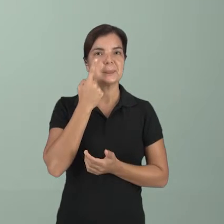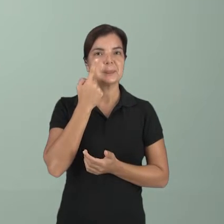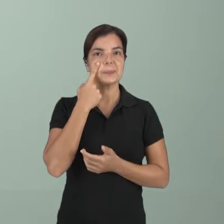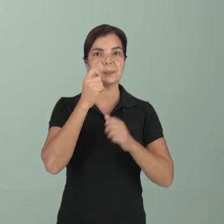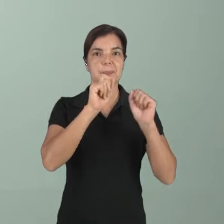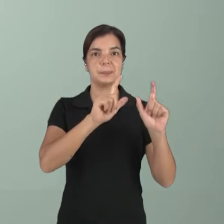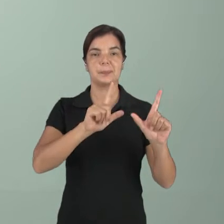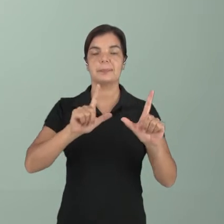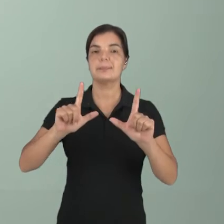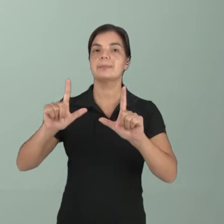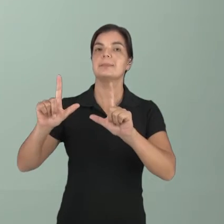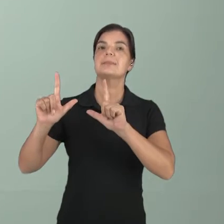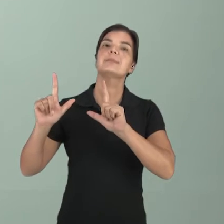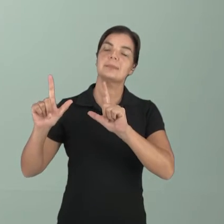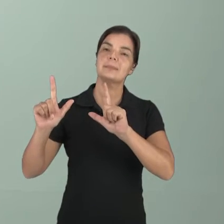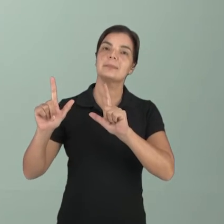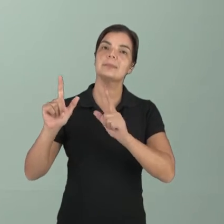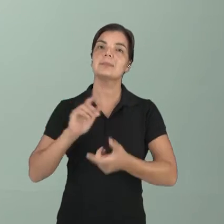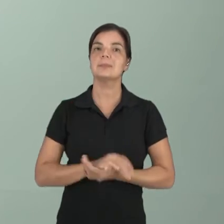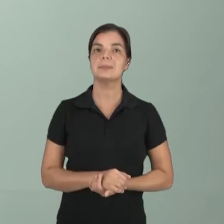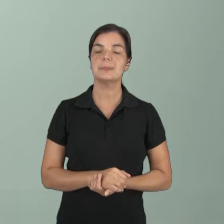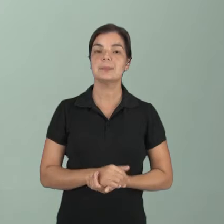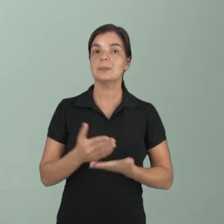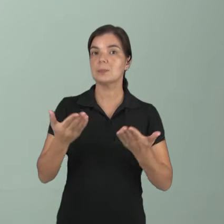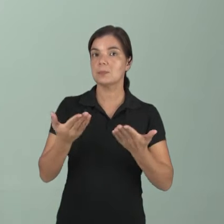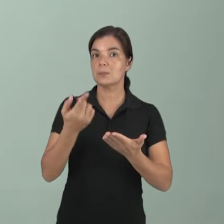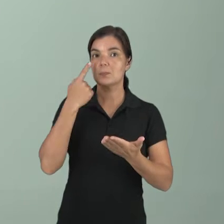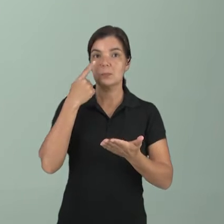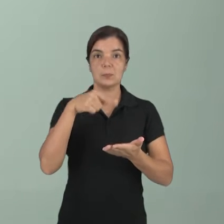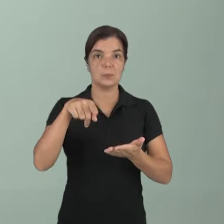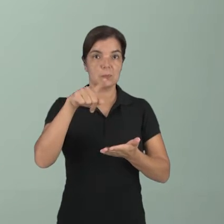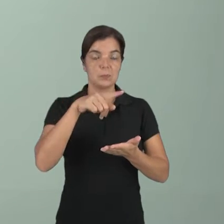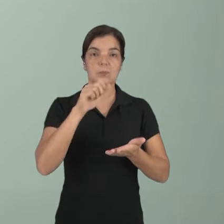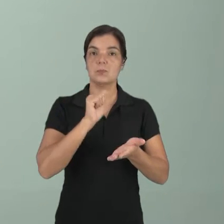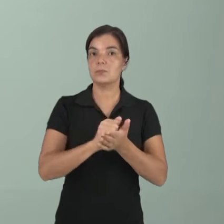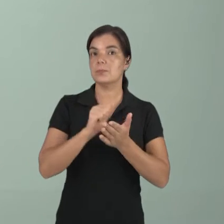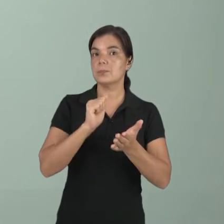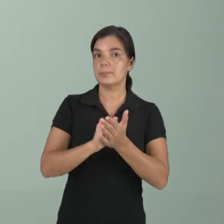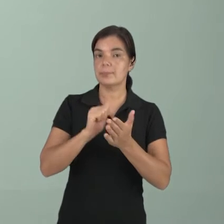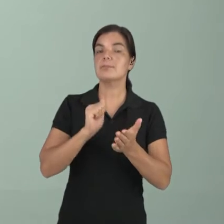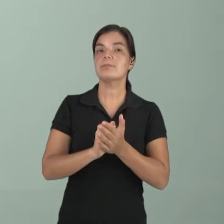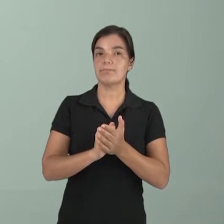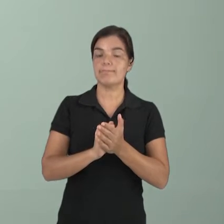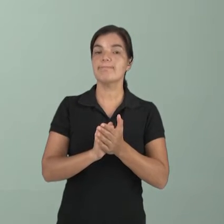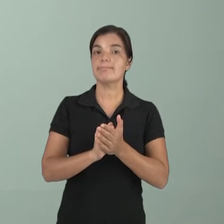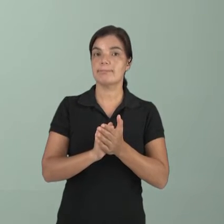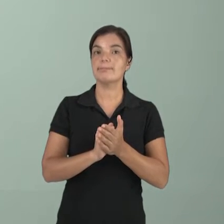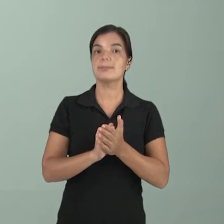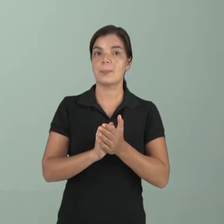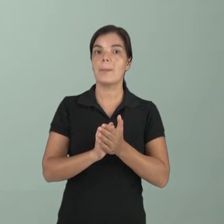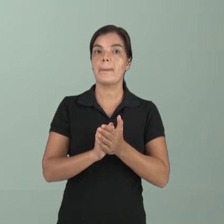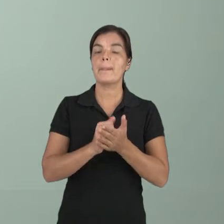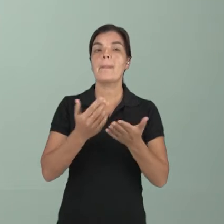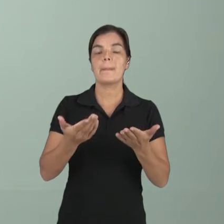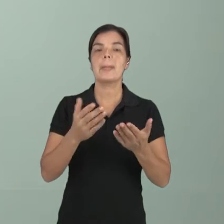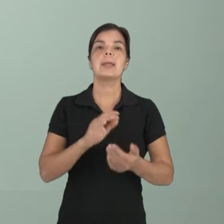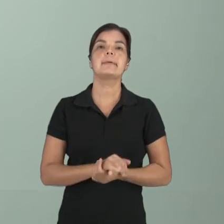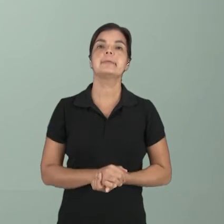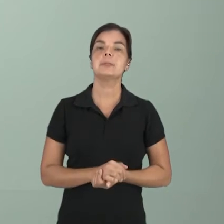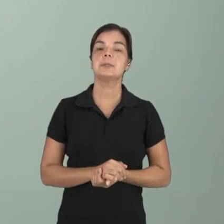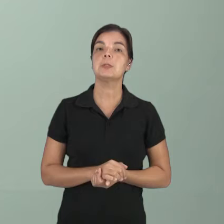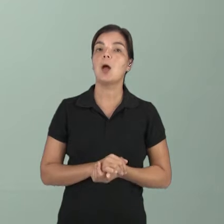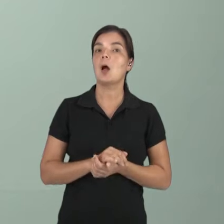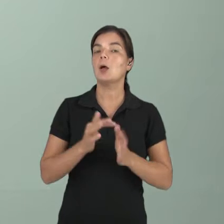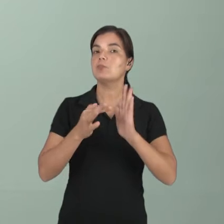nosso material e desde já peço que vocês façam as suas anotações das fórmulas